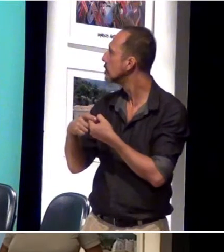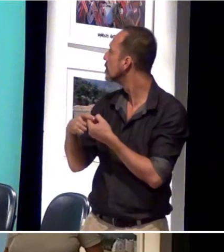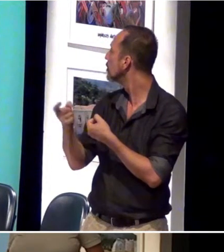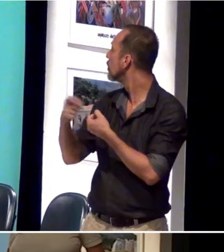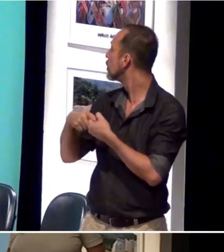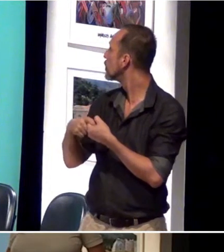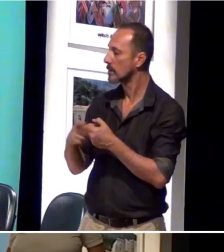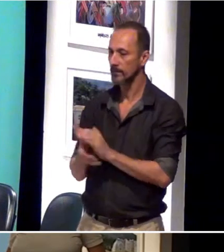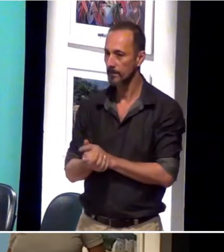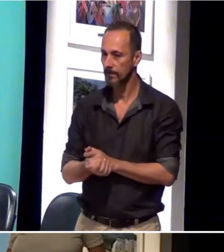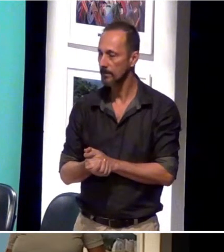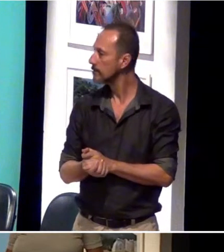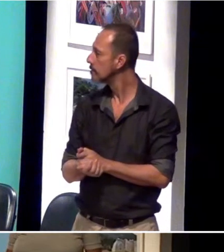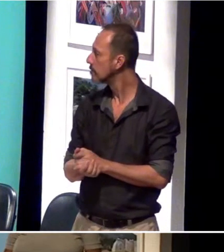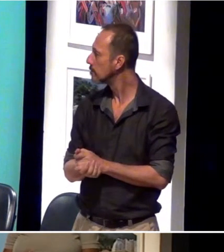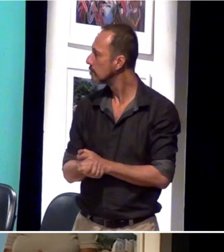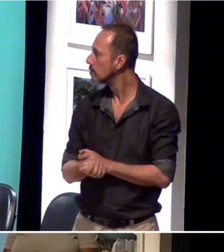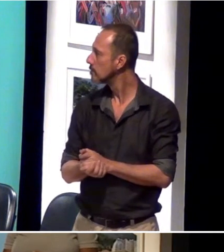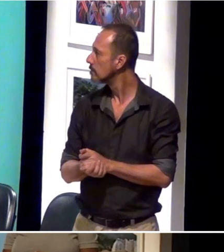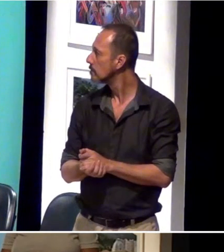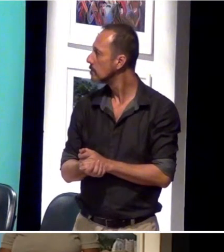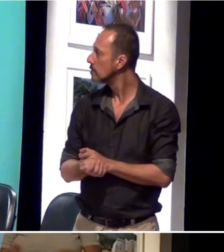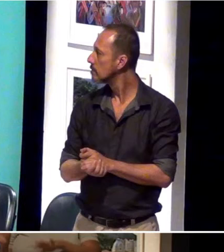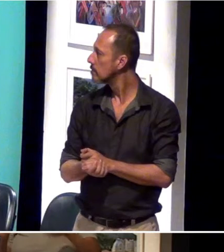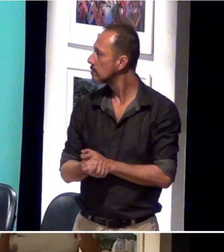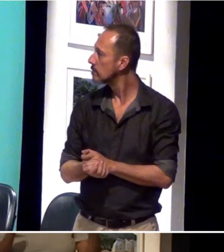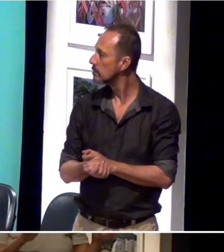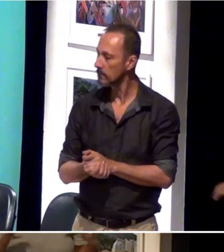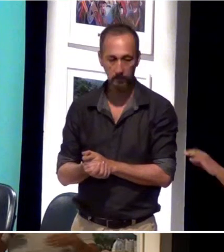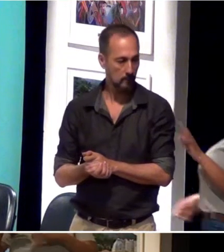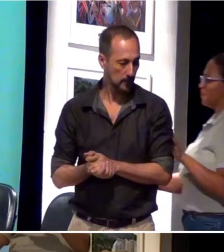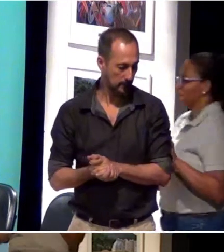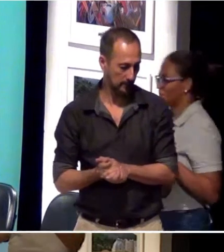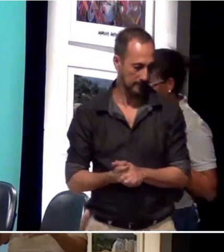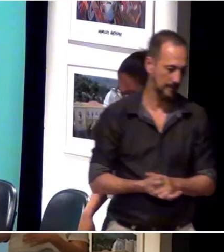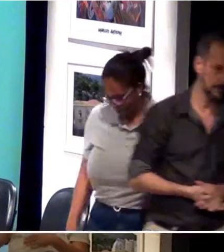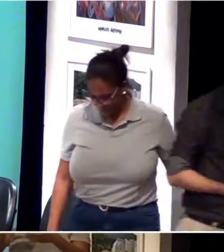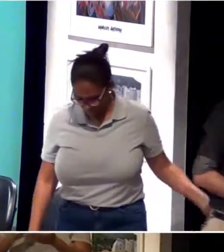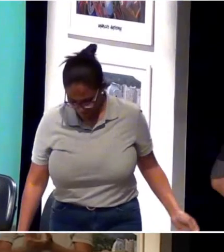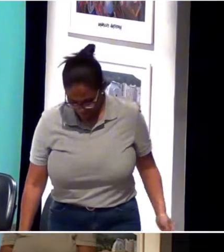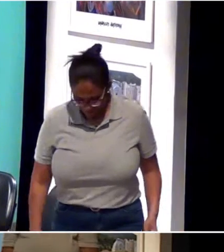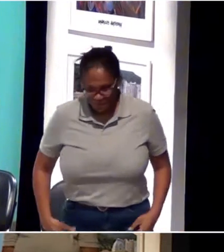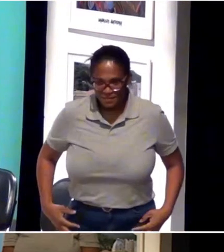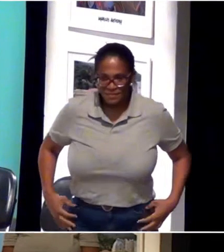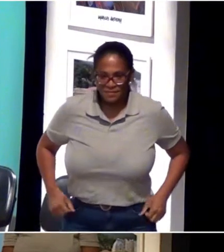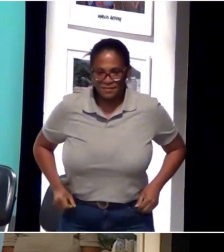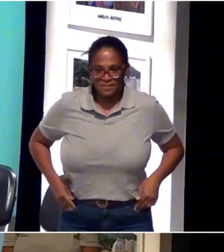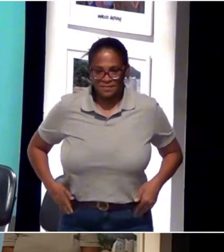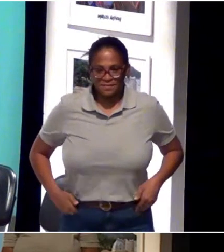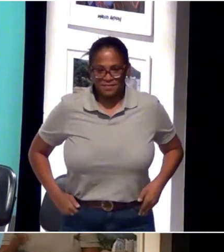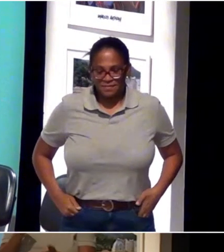Não, você foi. Você está voltando.